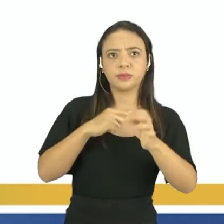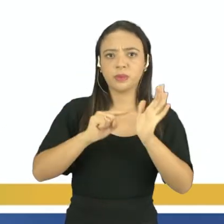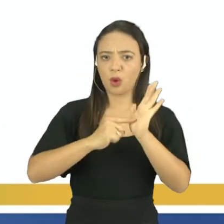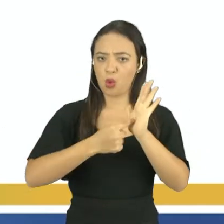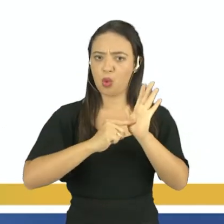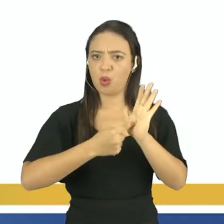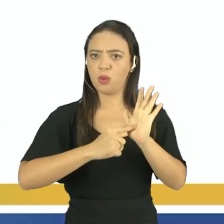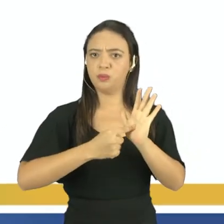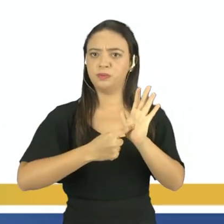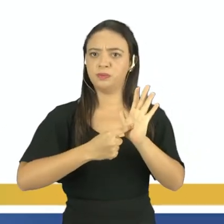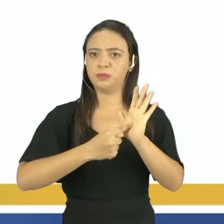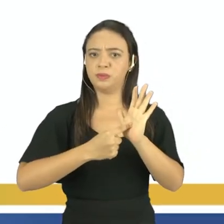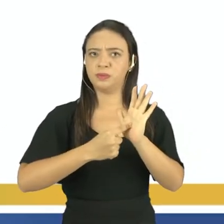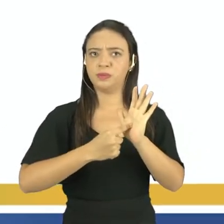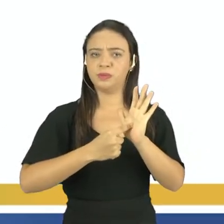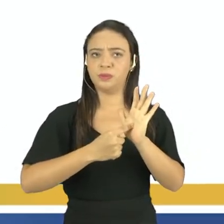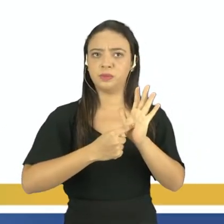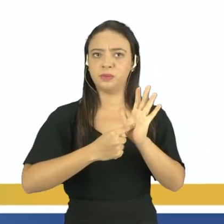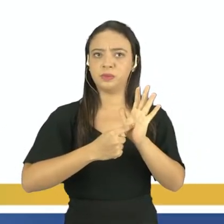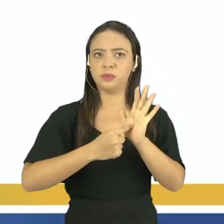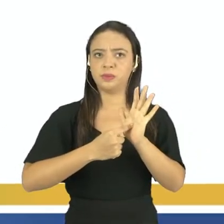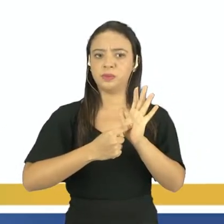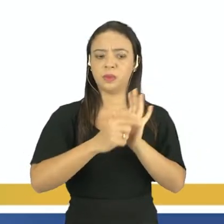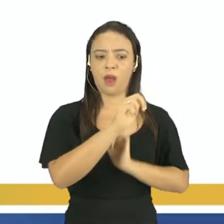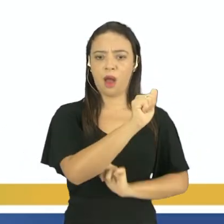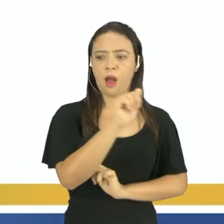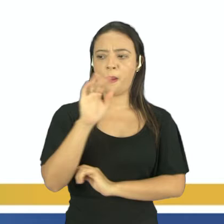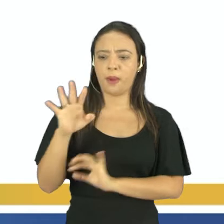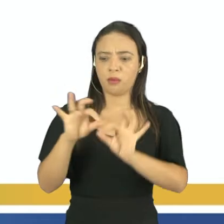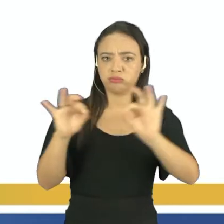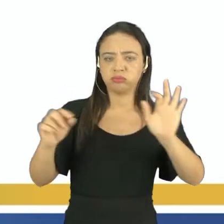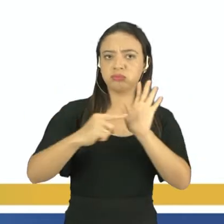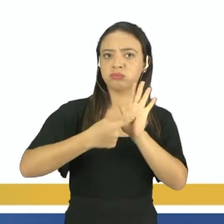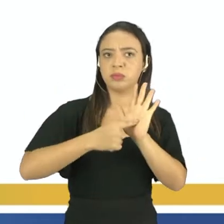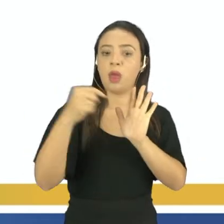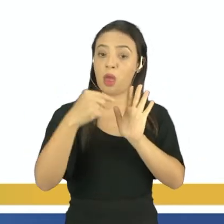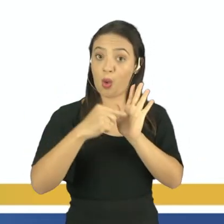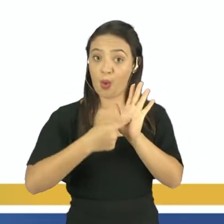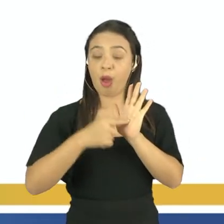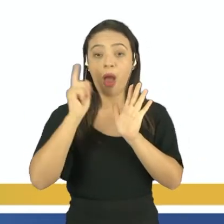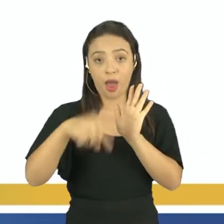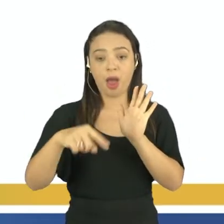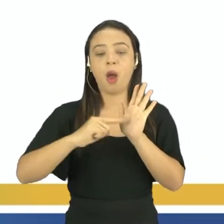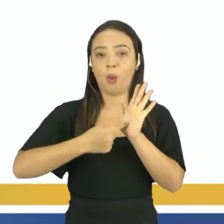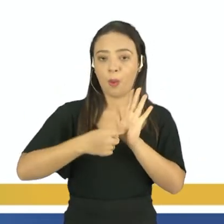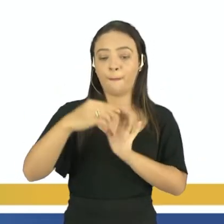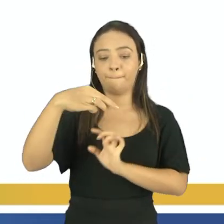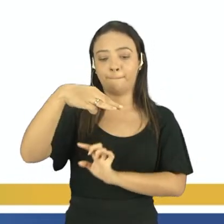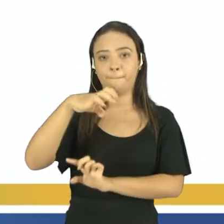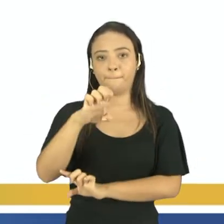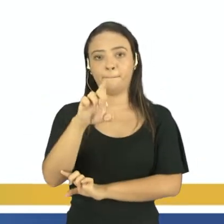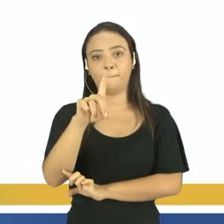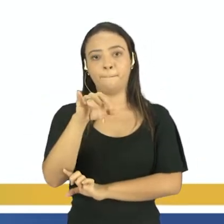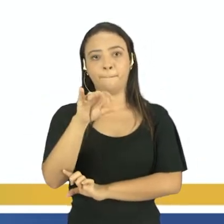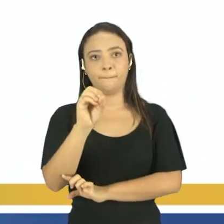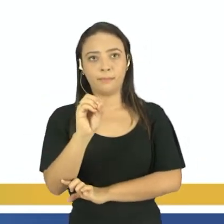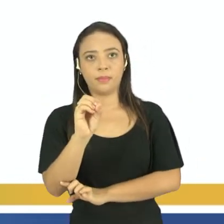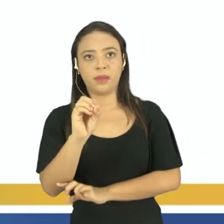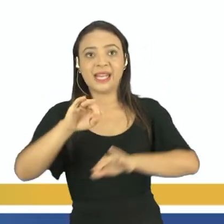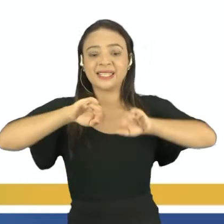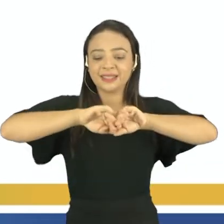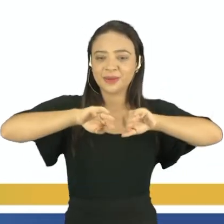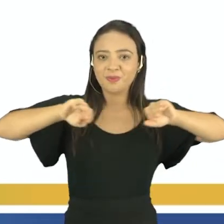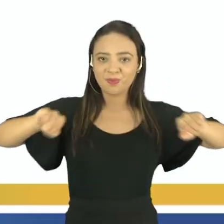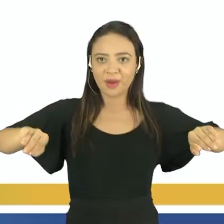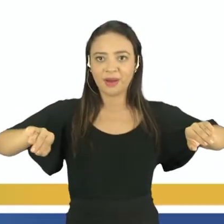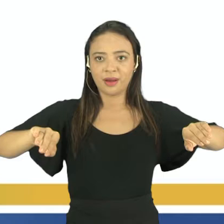que aparece aí no centro do segmento AB? Esse pontinho é chamado de ponto médio, né? Esse ponto M divide o segmento em